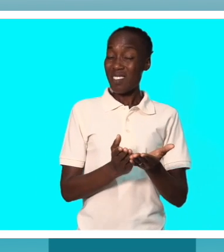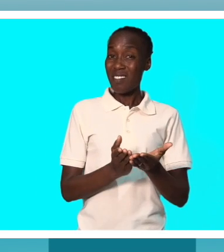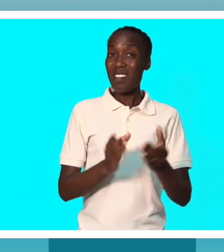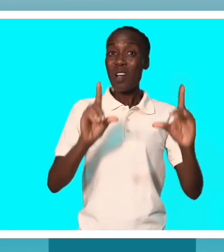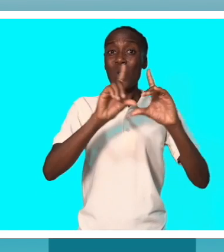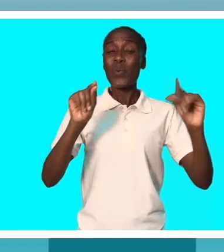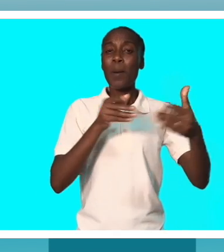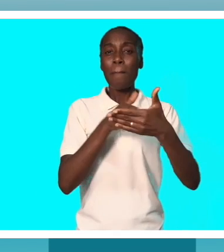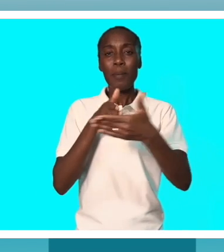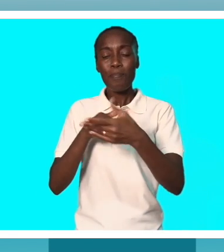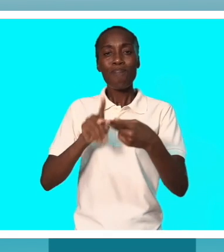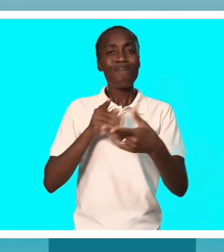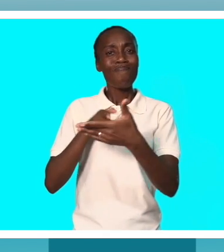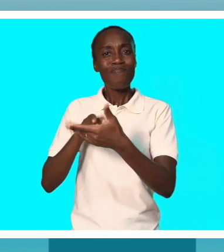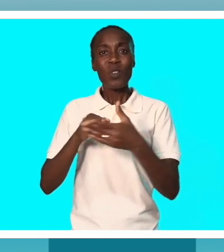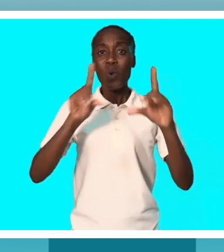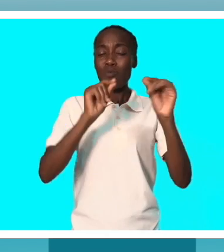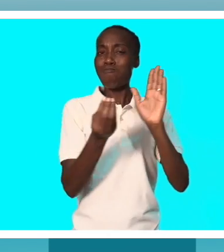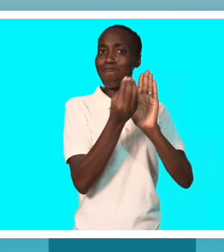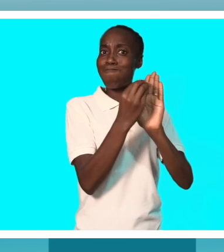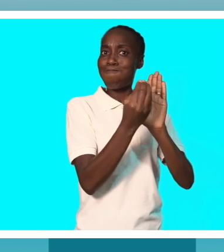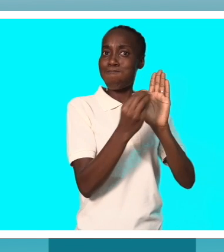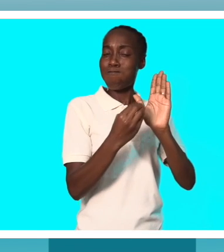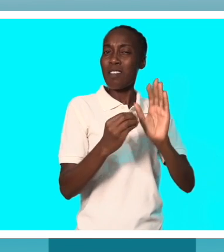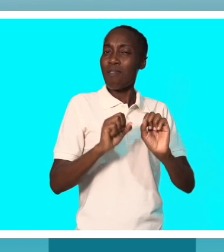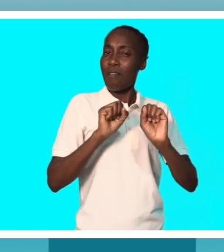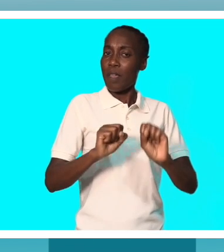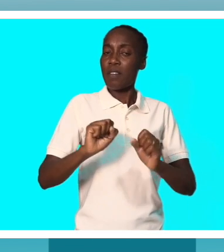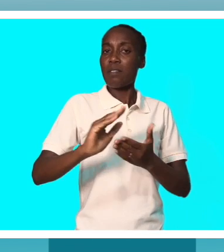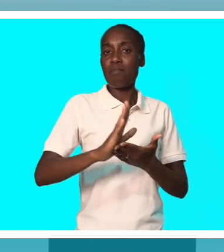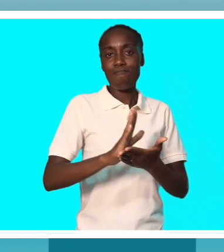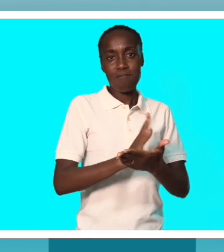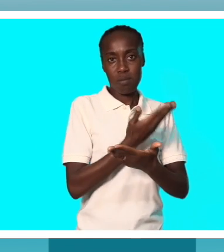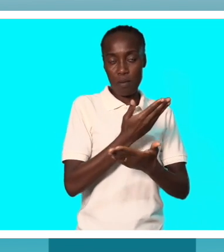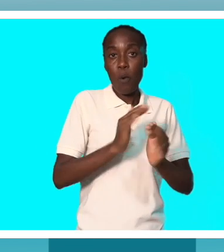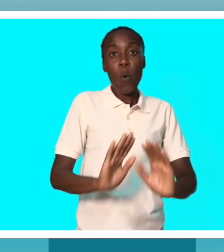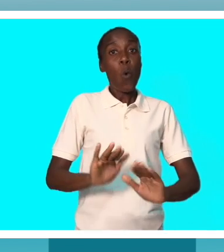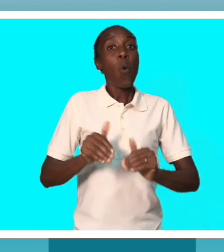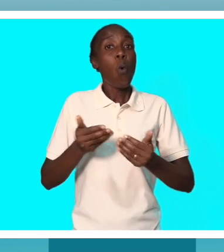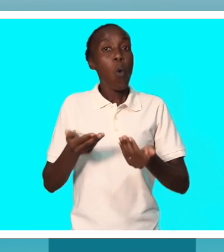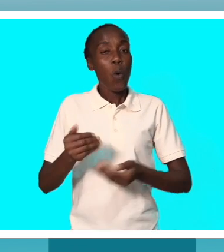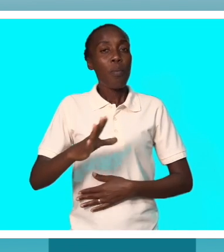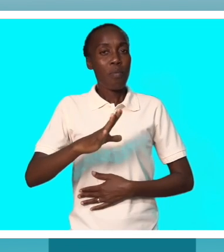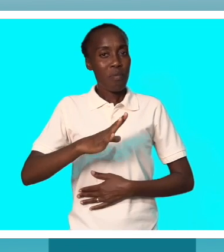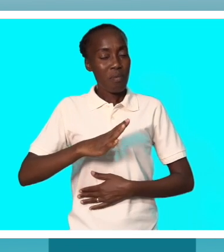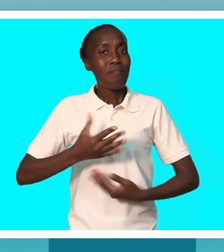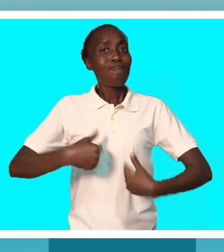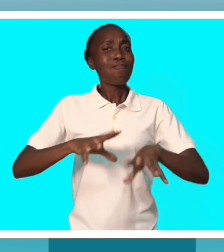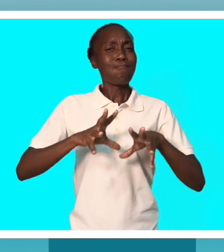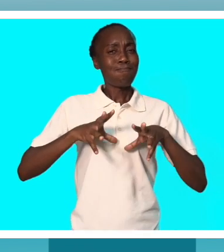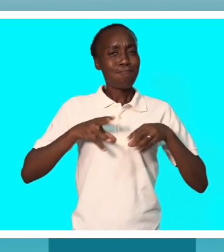as barreiras, obstáculos, recomendações que devem ser removidas ou que nos